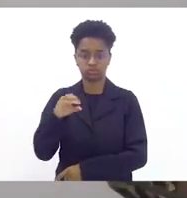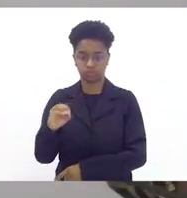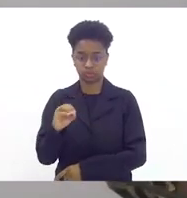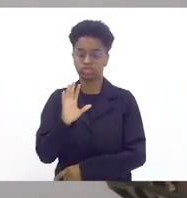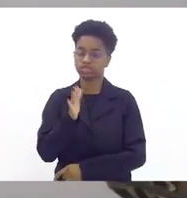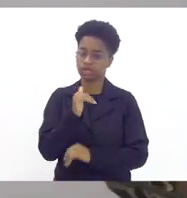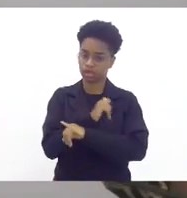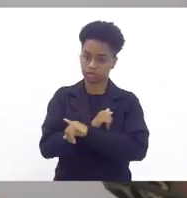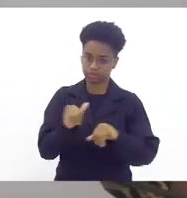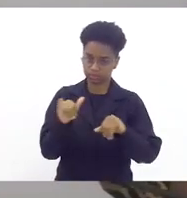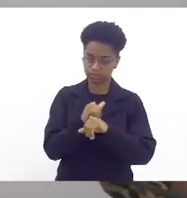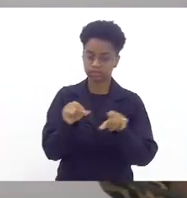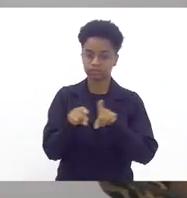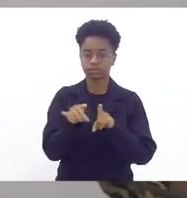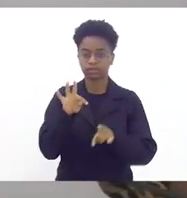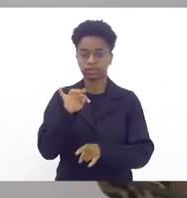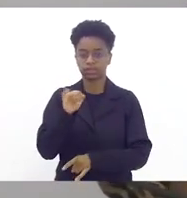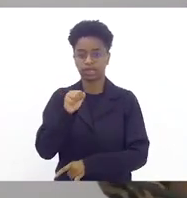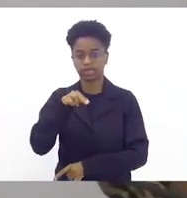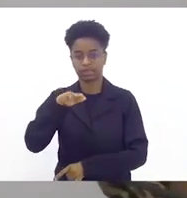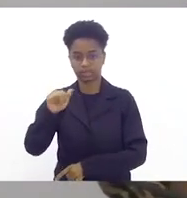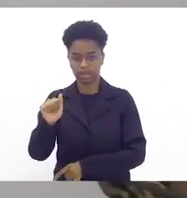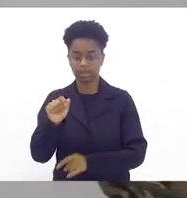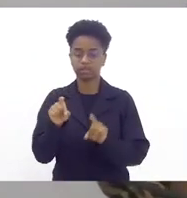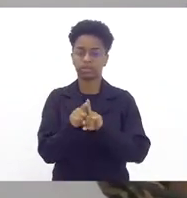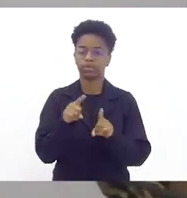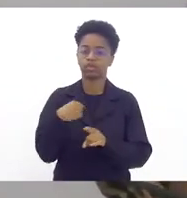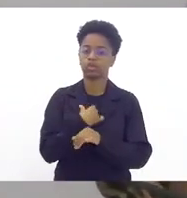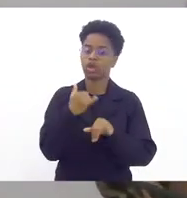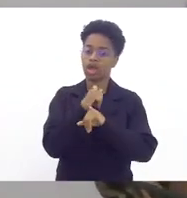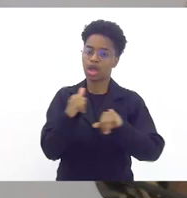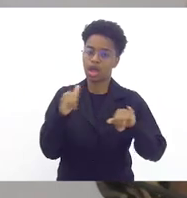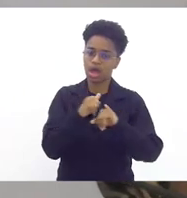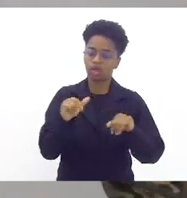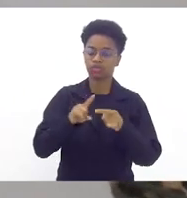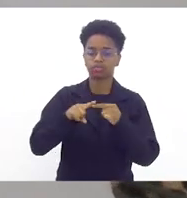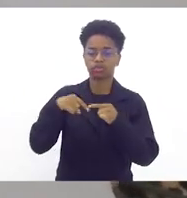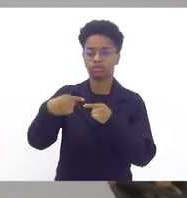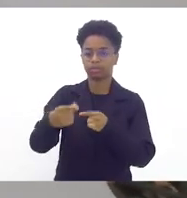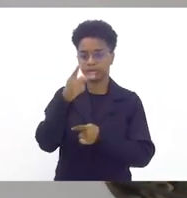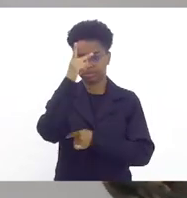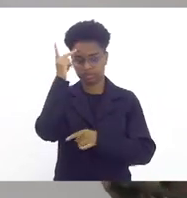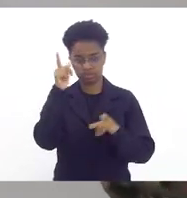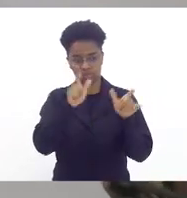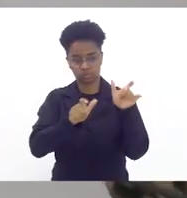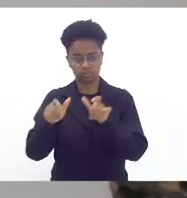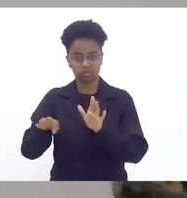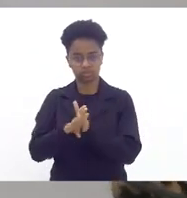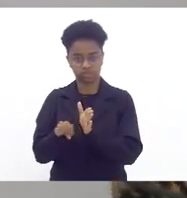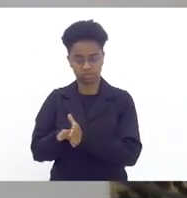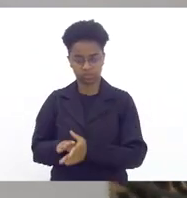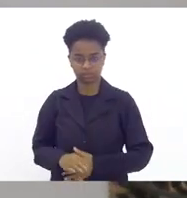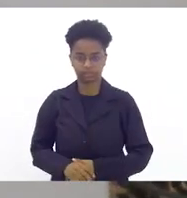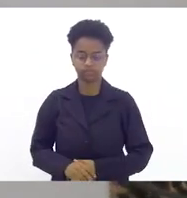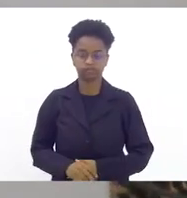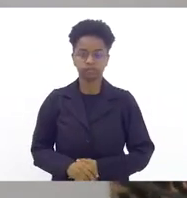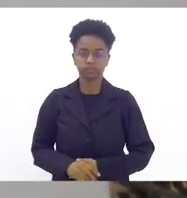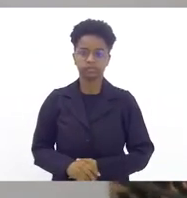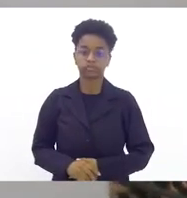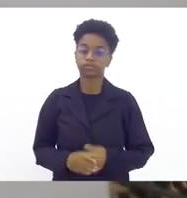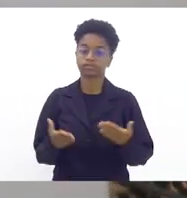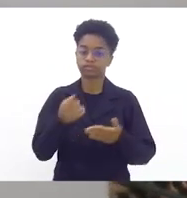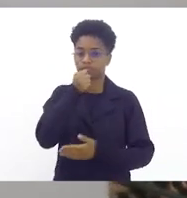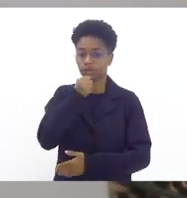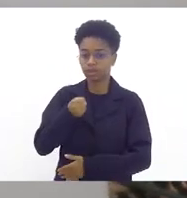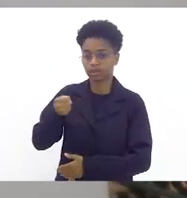anunciado, já está na mesa, a Tainá Batista e a gente vai anunciando outros ao longo do processo. Beleza. Então, passamos, então, a